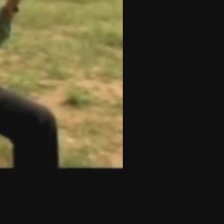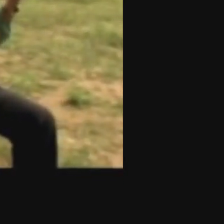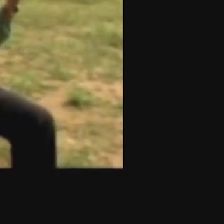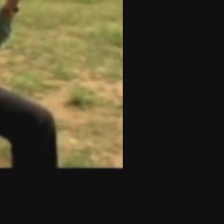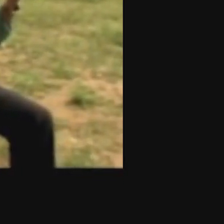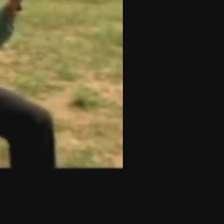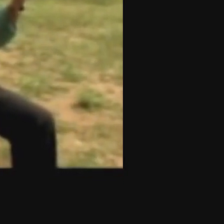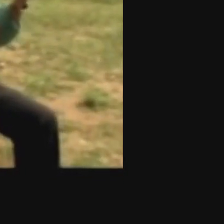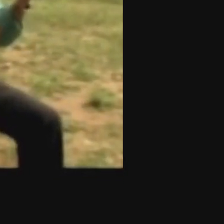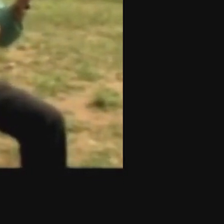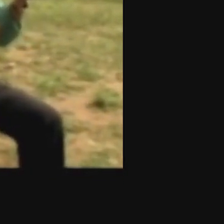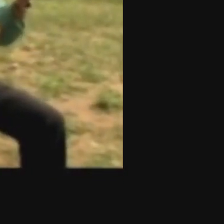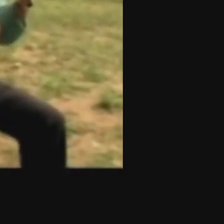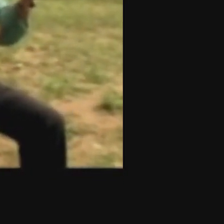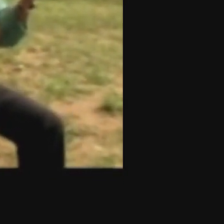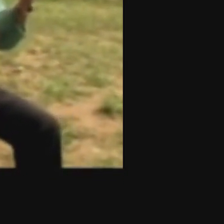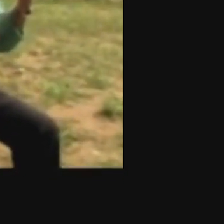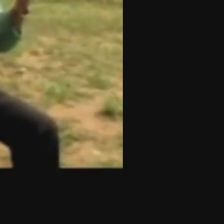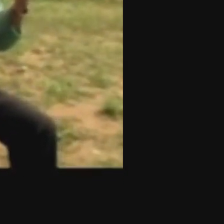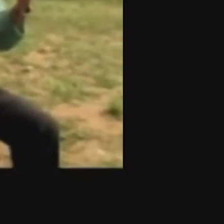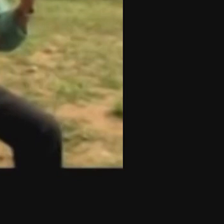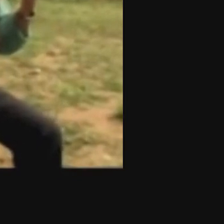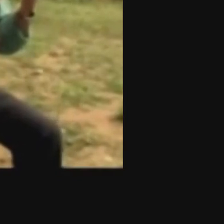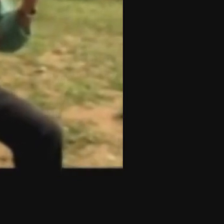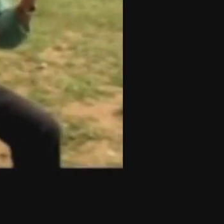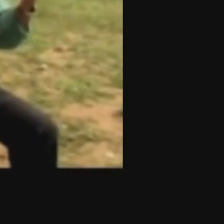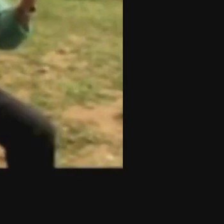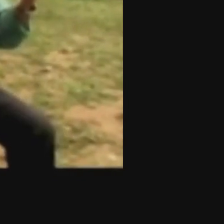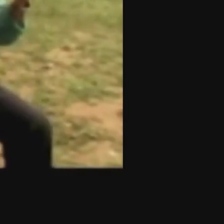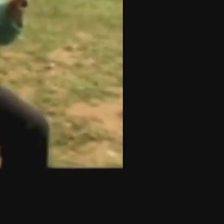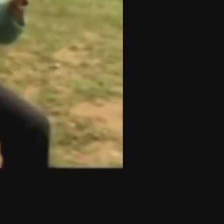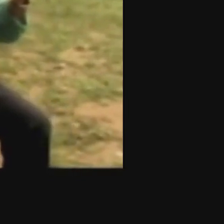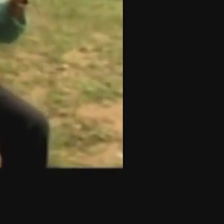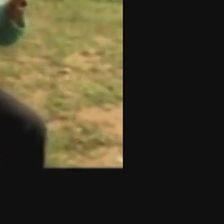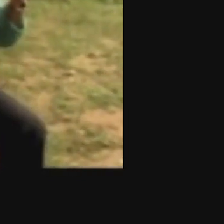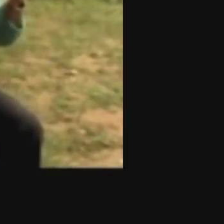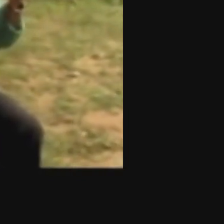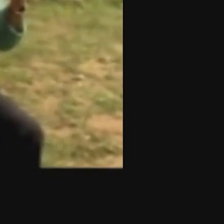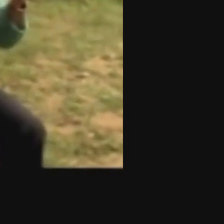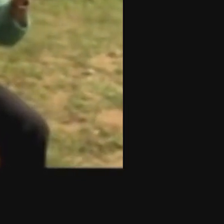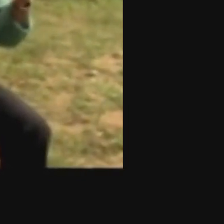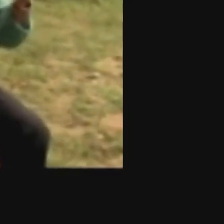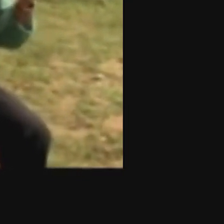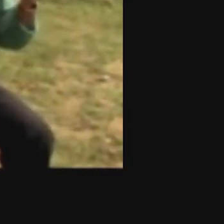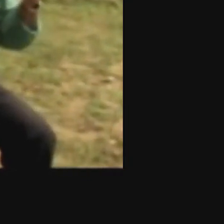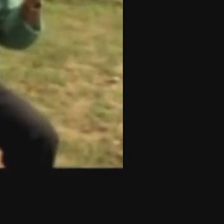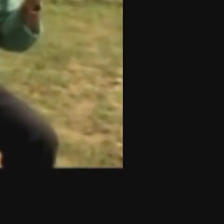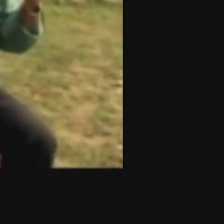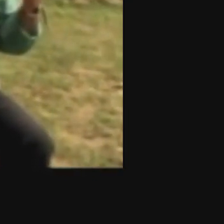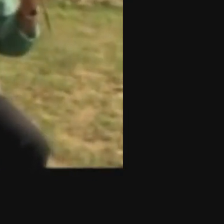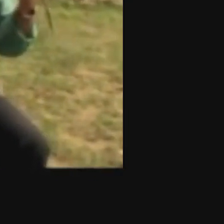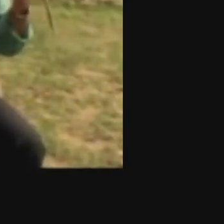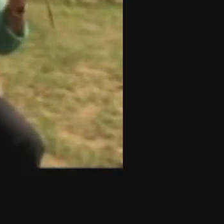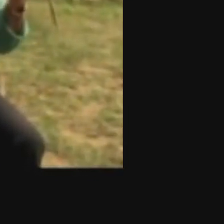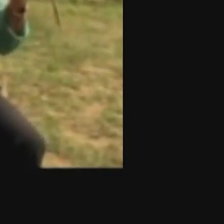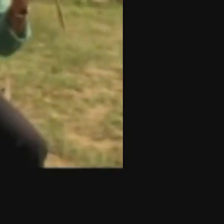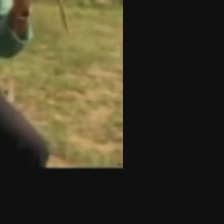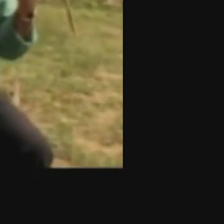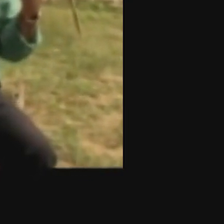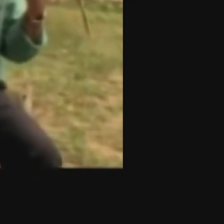nasceu do parto da luz e doída como a saudade. Ninguém mais tem o direito de saber da